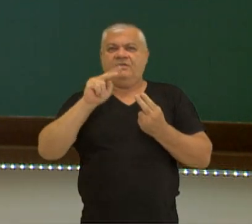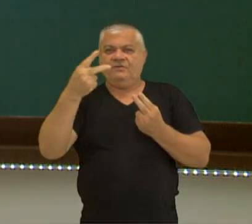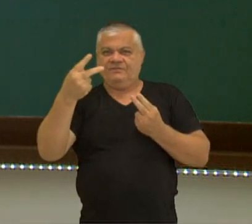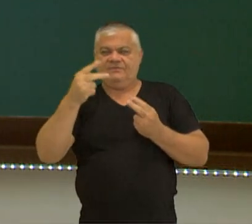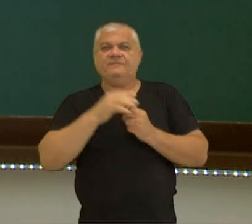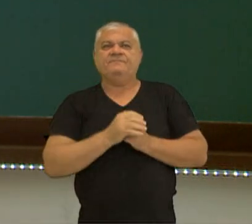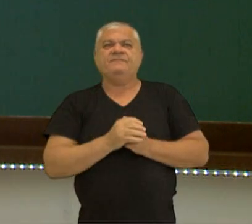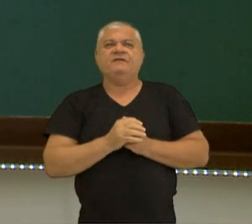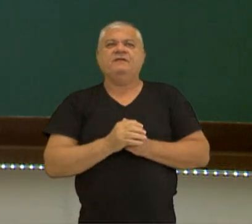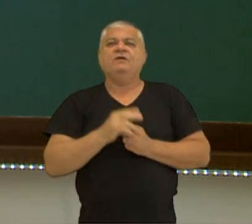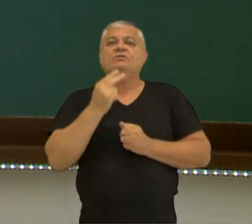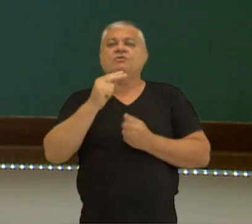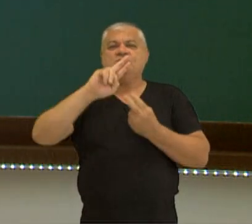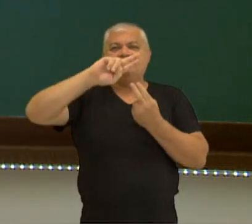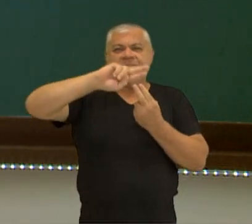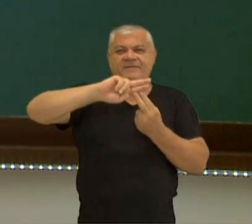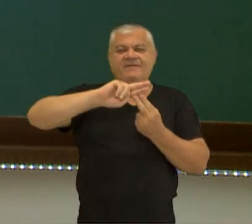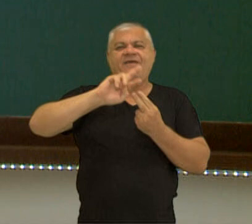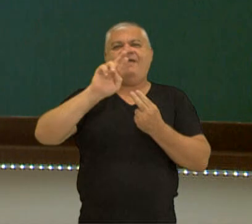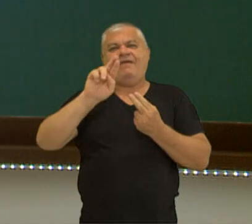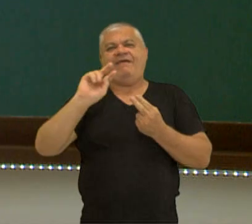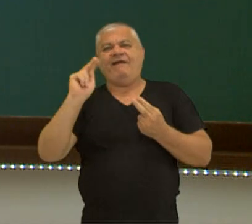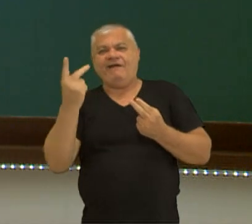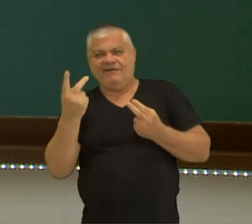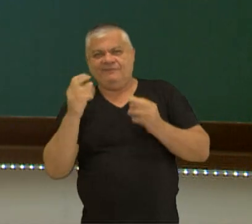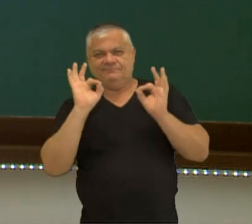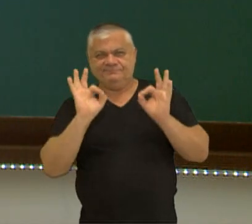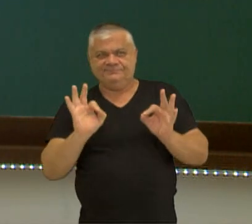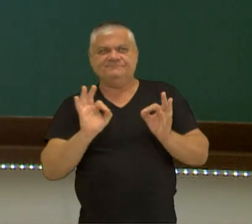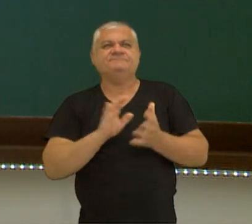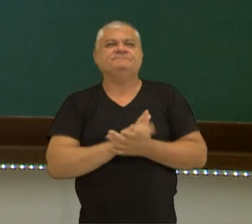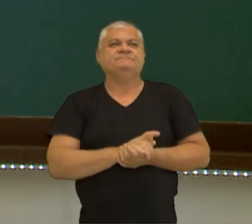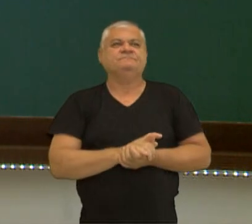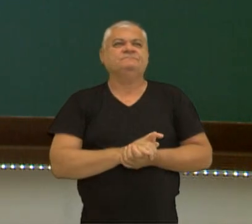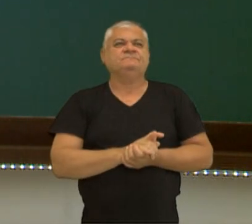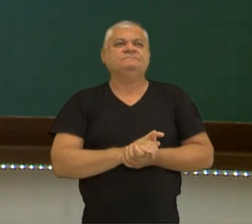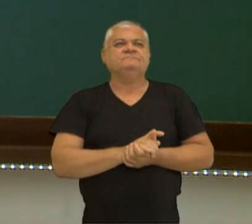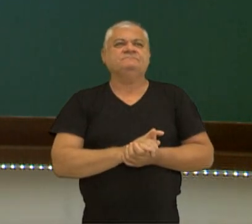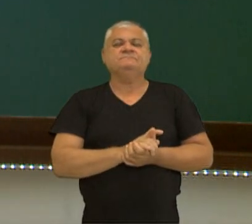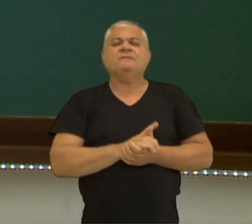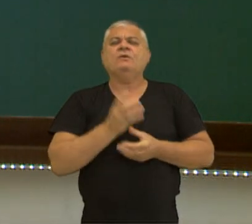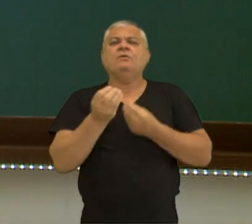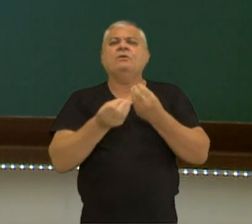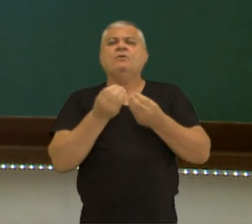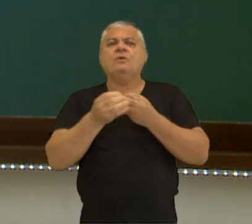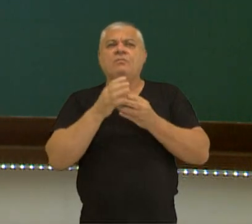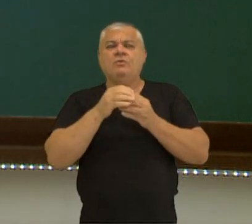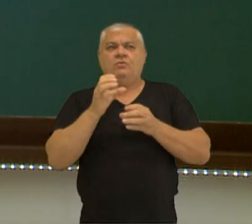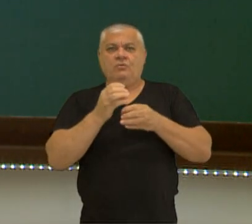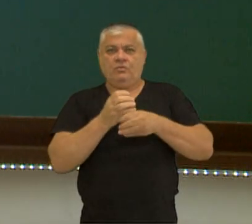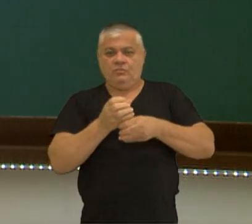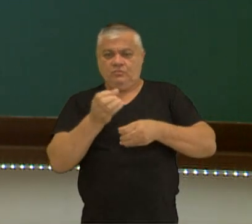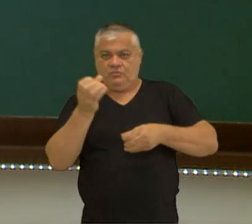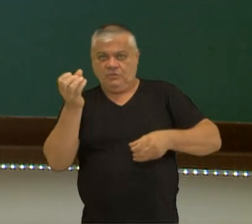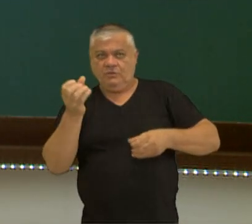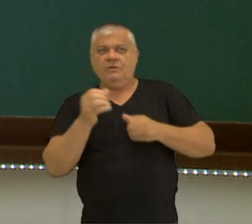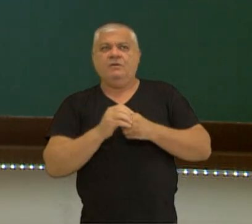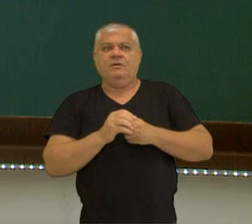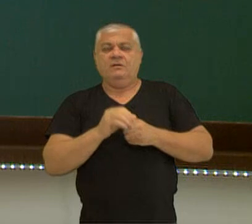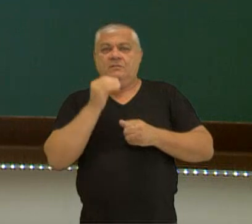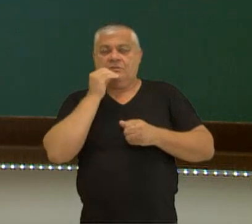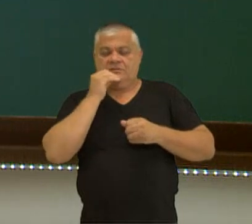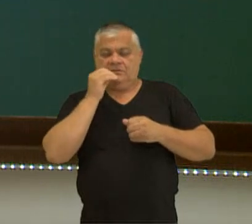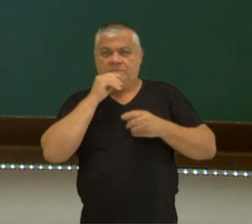era 2πr vezes a altura, 2πrh. Tranquilo, é o que a gente usou. Agora, no cilindro oblíquo, nós vamos ter aqui, em